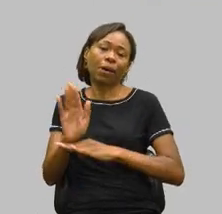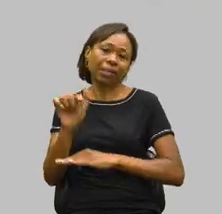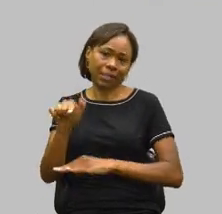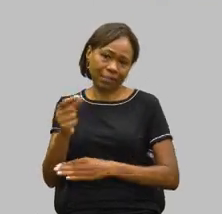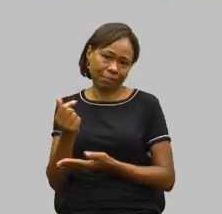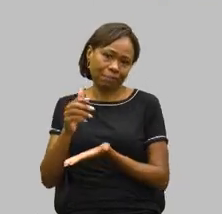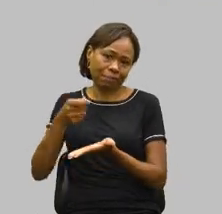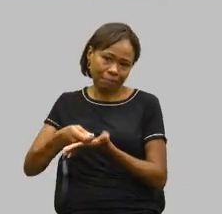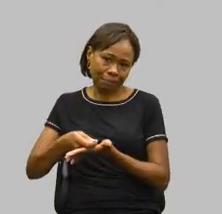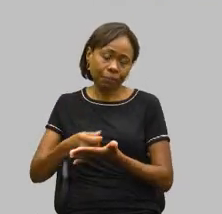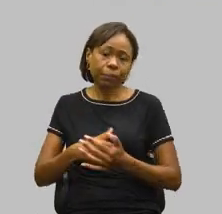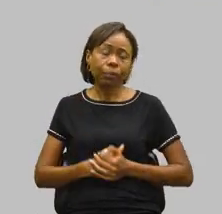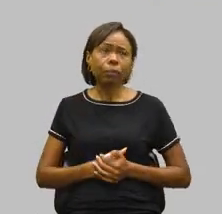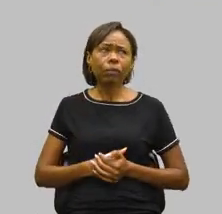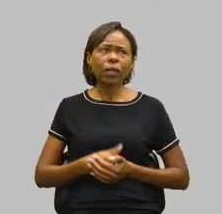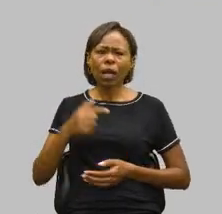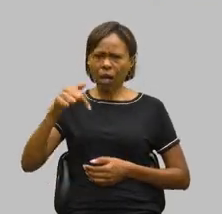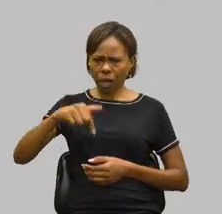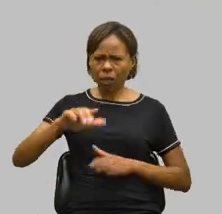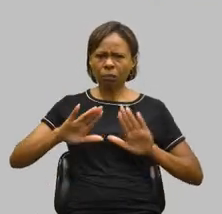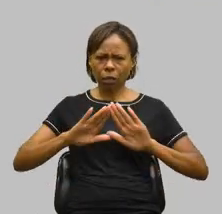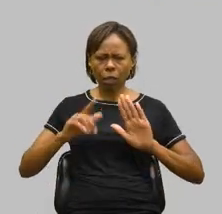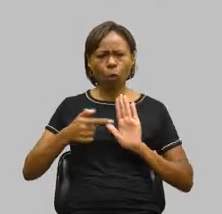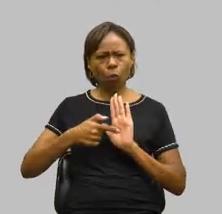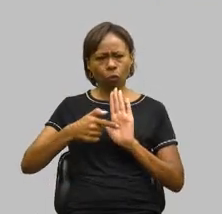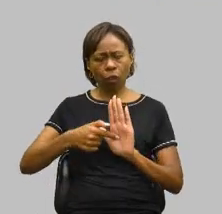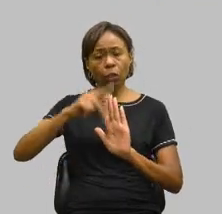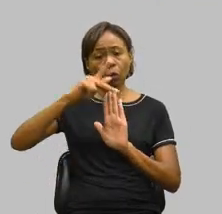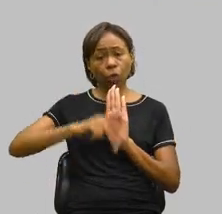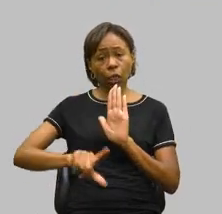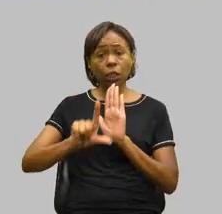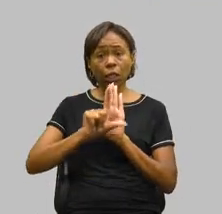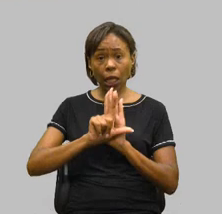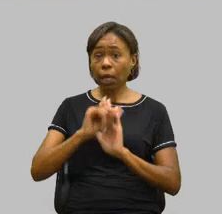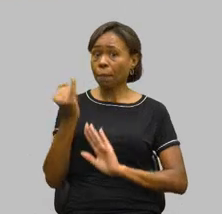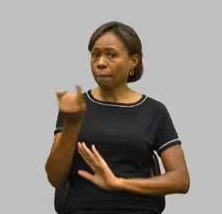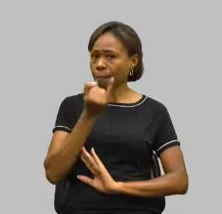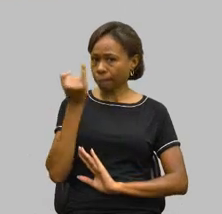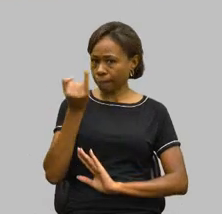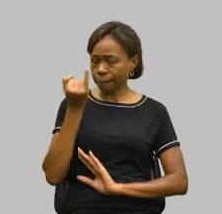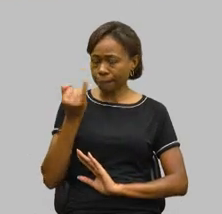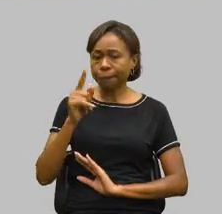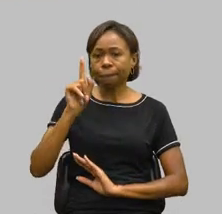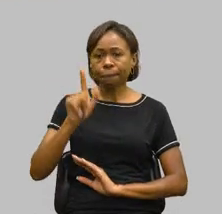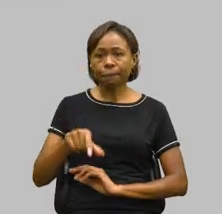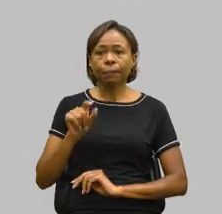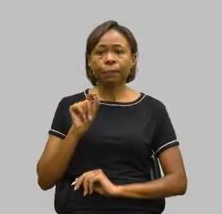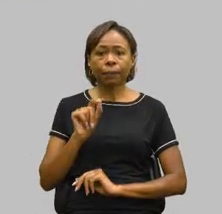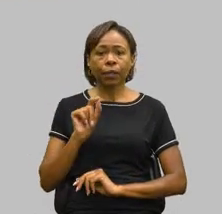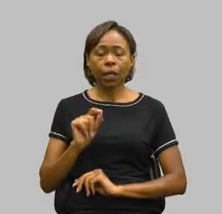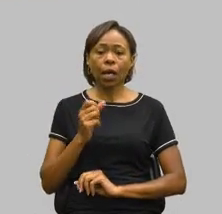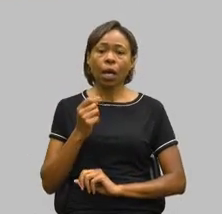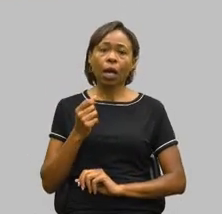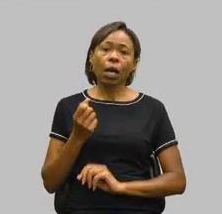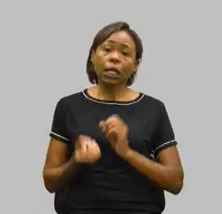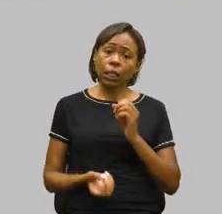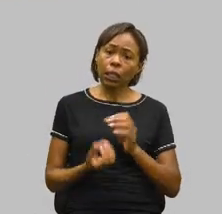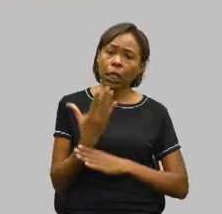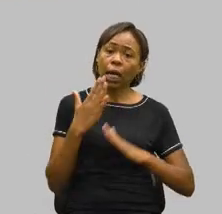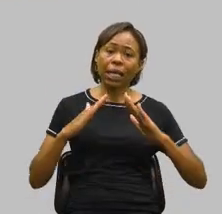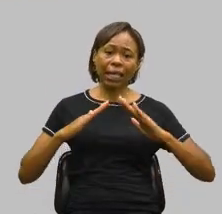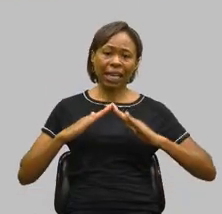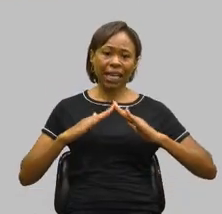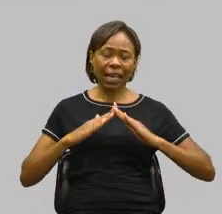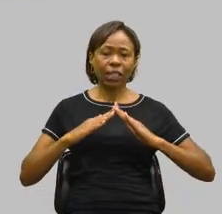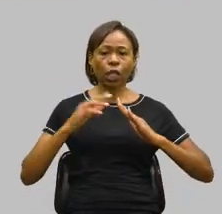e eu apresentei aqui nessa casa um projeto de lei que eu considero muito relevante que é construção de casas rosas